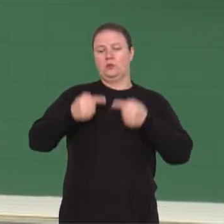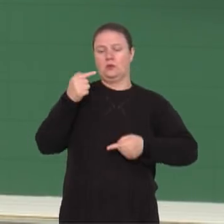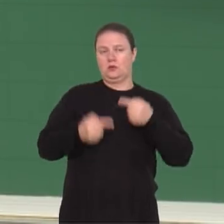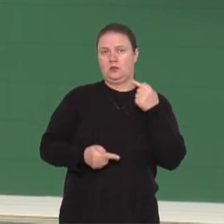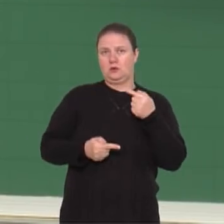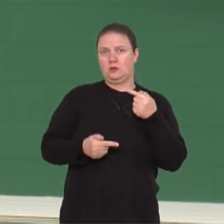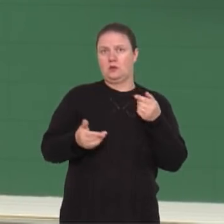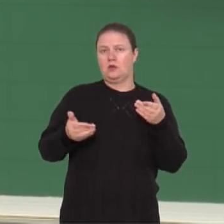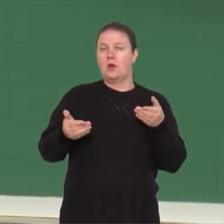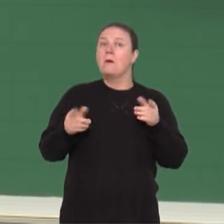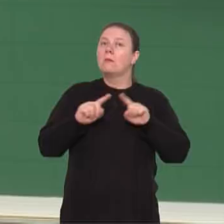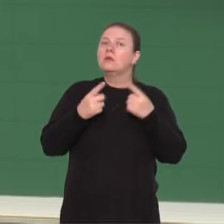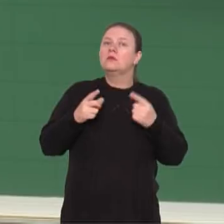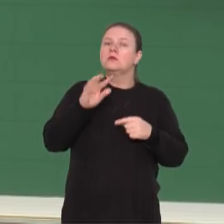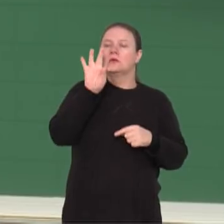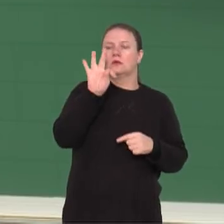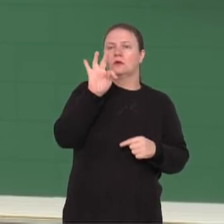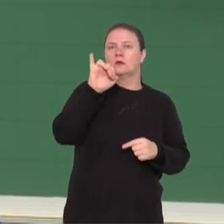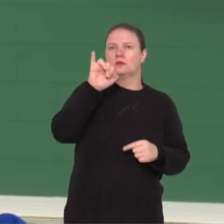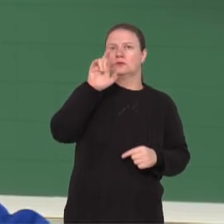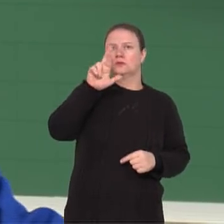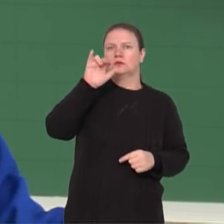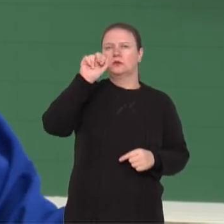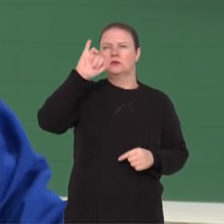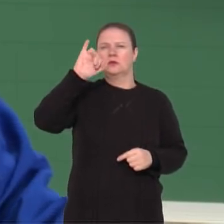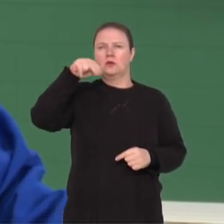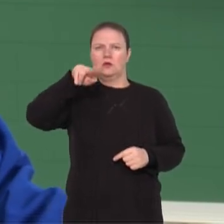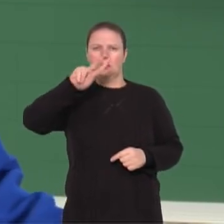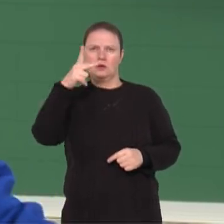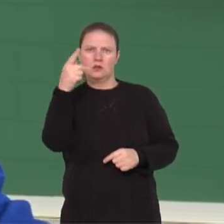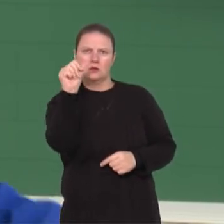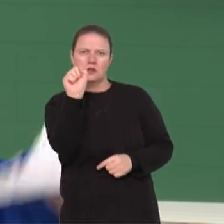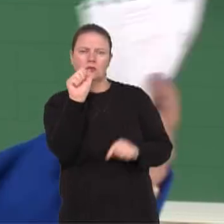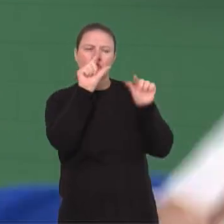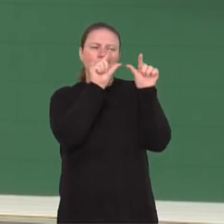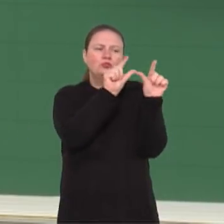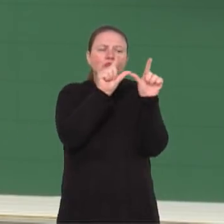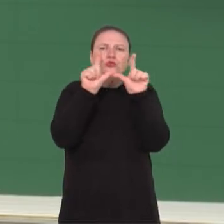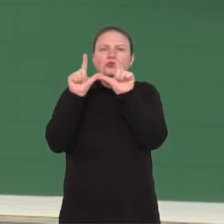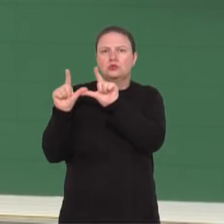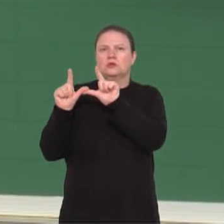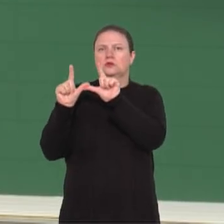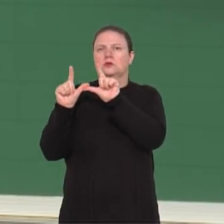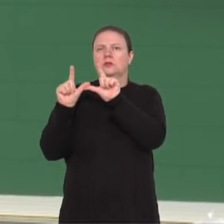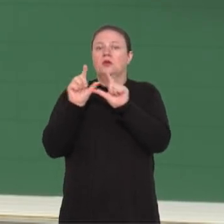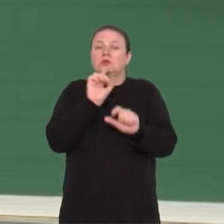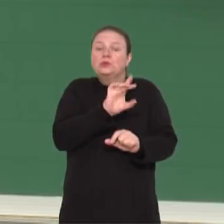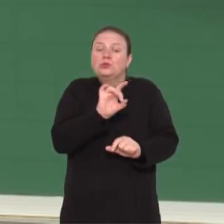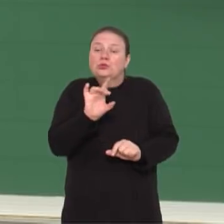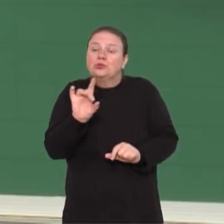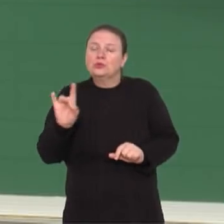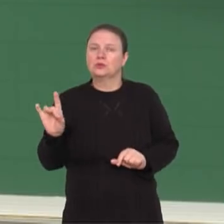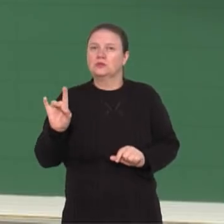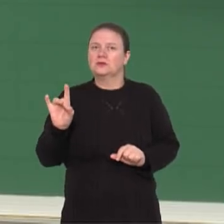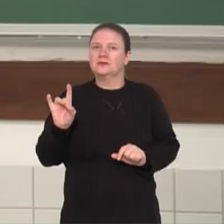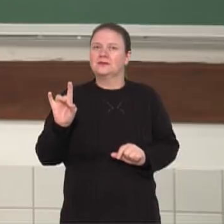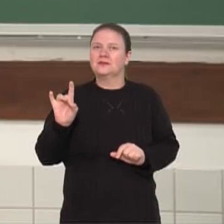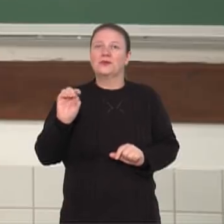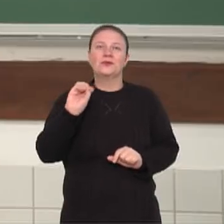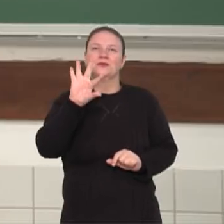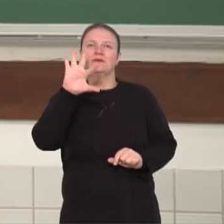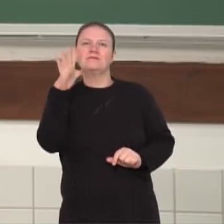tirinhas, que as tirinhas abordam ali uma situação cotidiana do dia a dia, apesar de que a charge também vai abordar